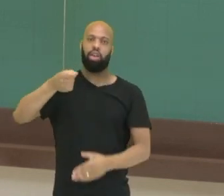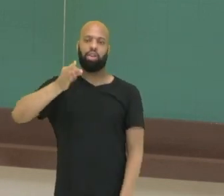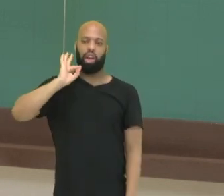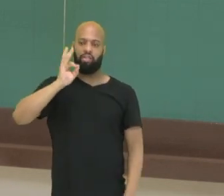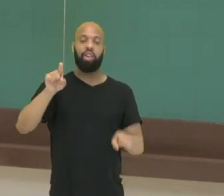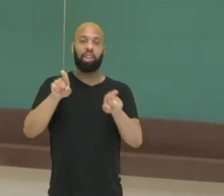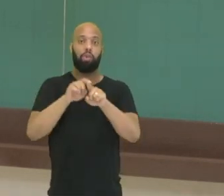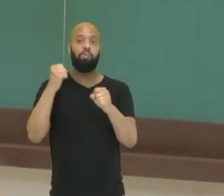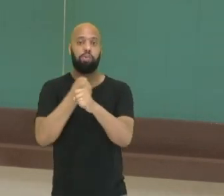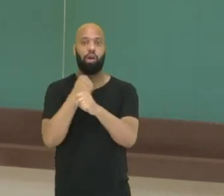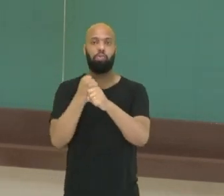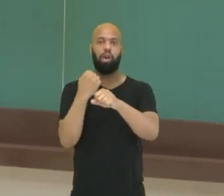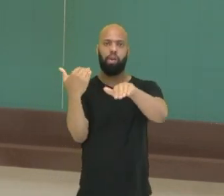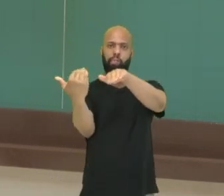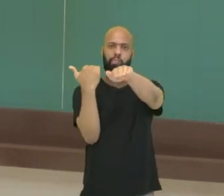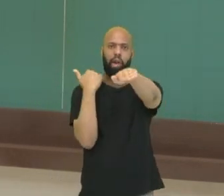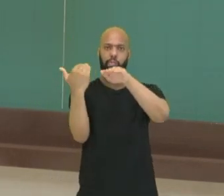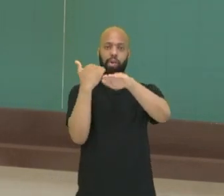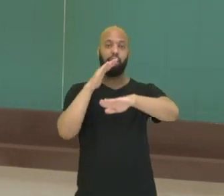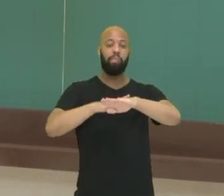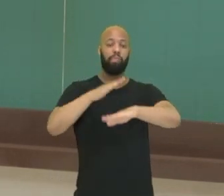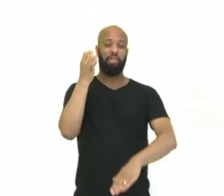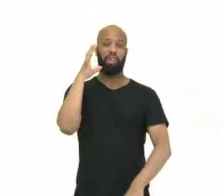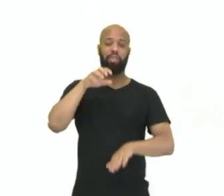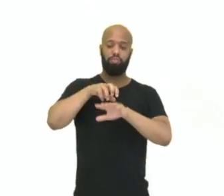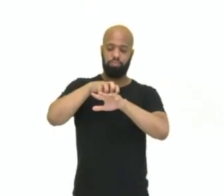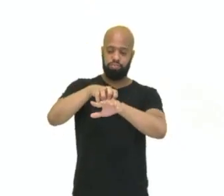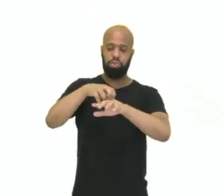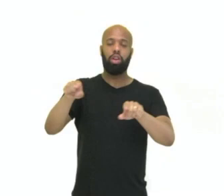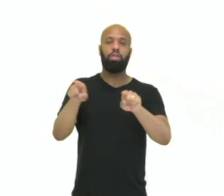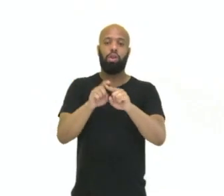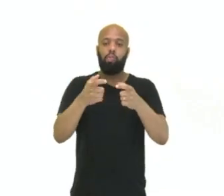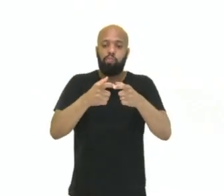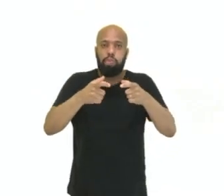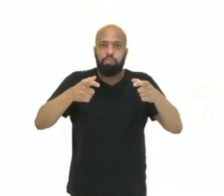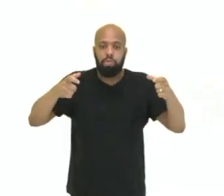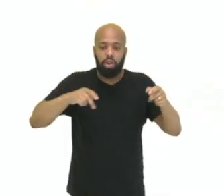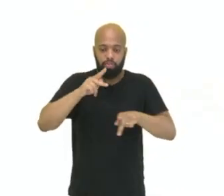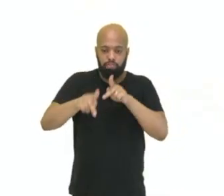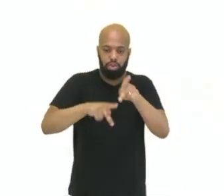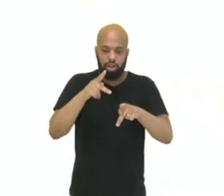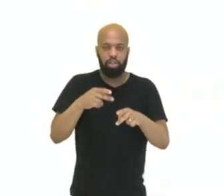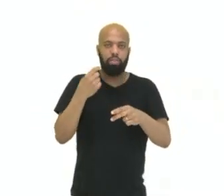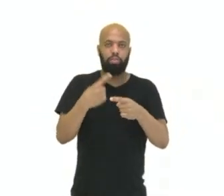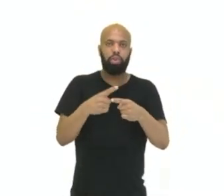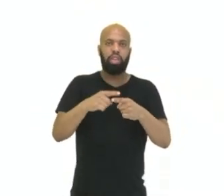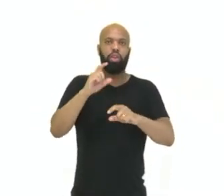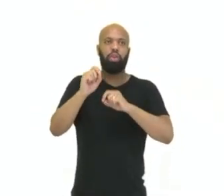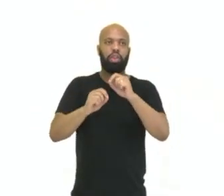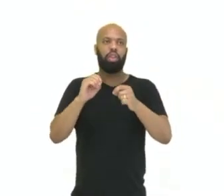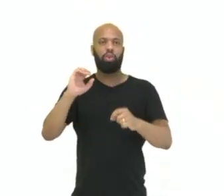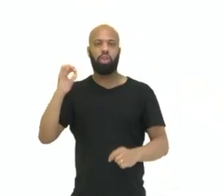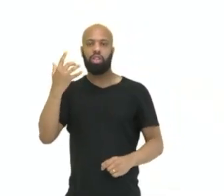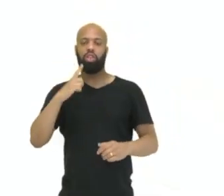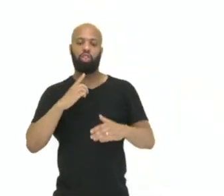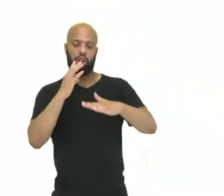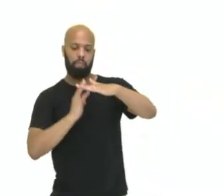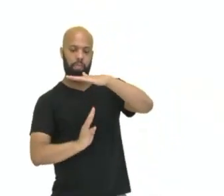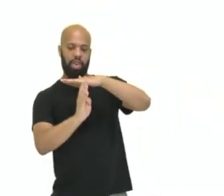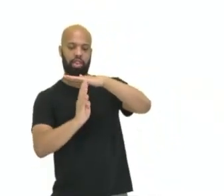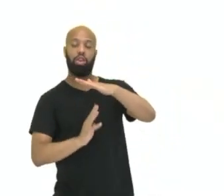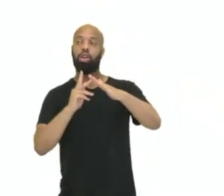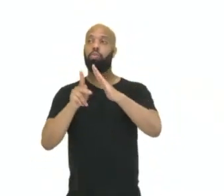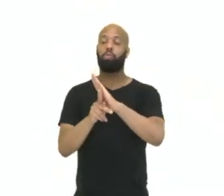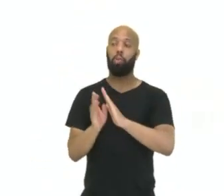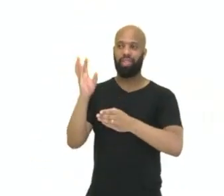ferrovias para facilitar o transporte, né? O aumento populacional com as migrações tanto internas de pessoas